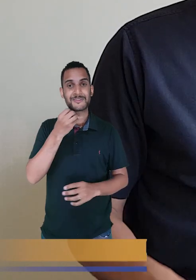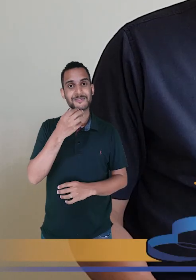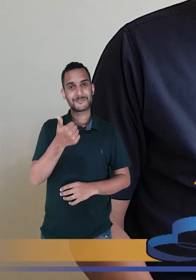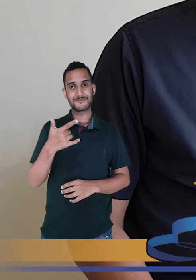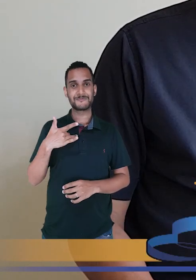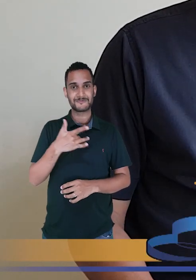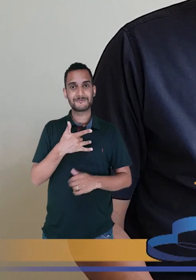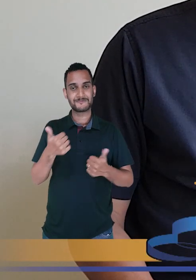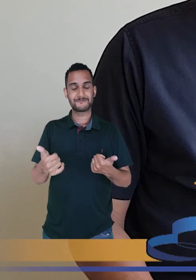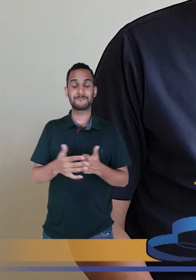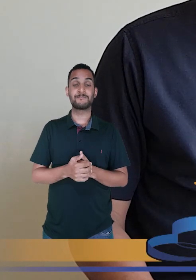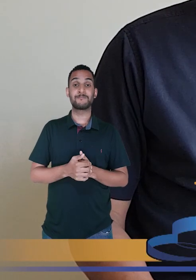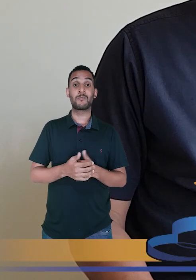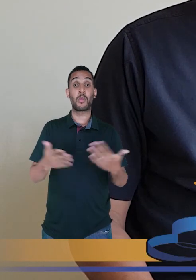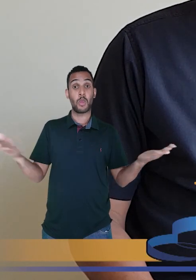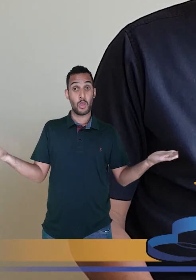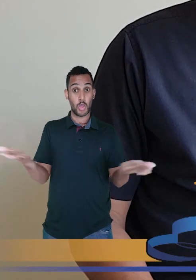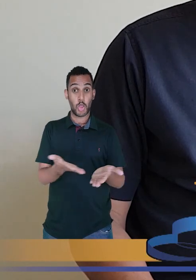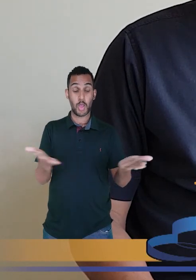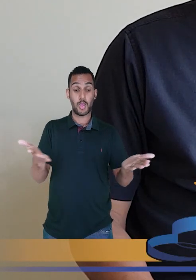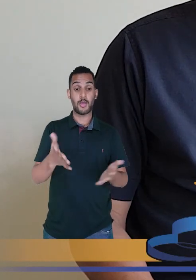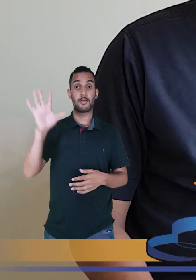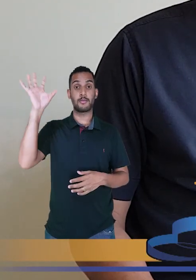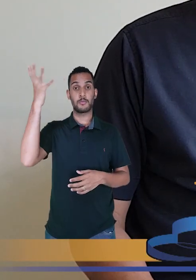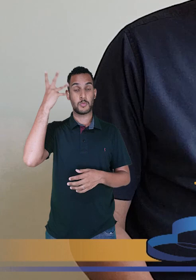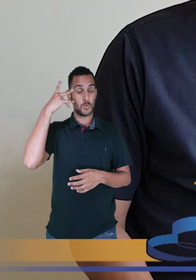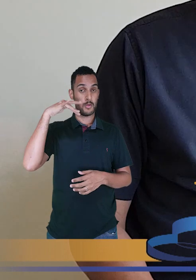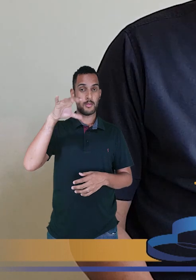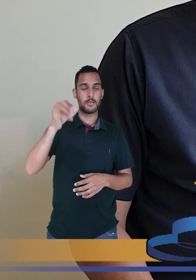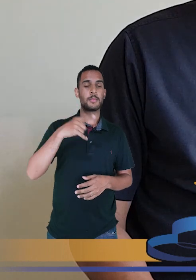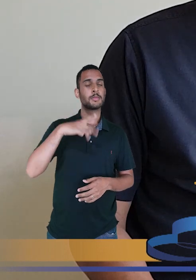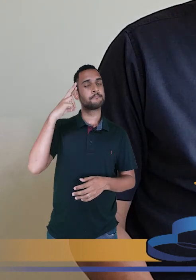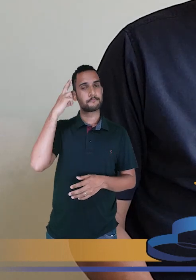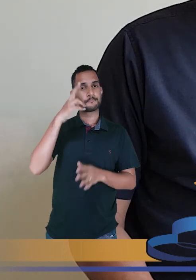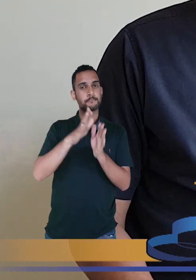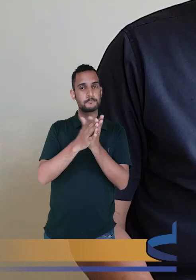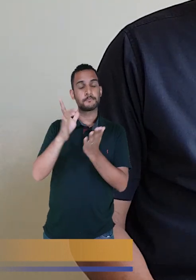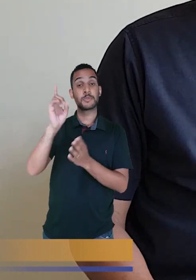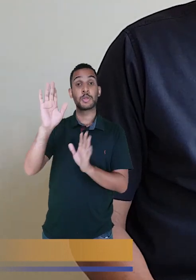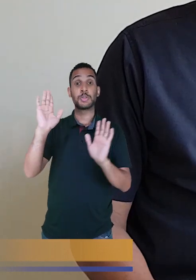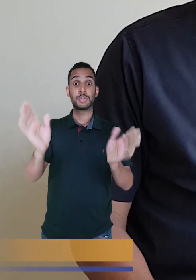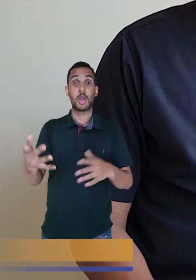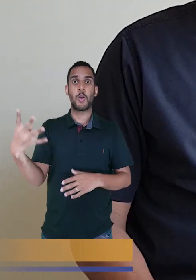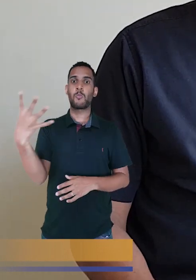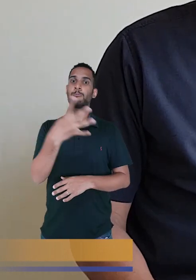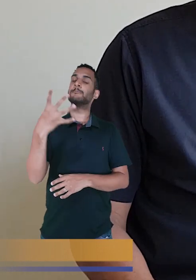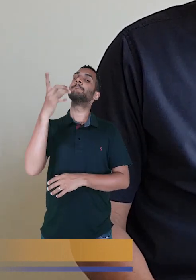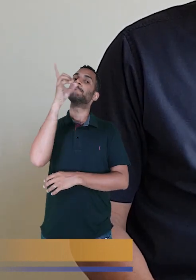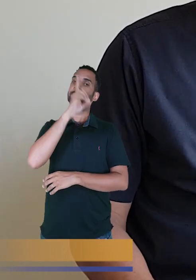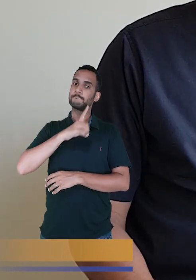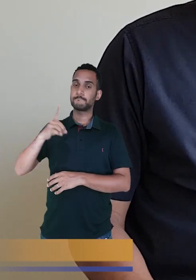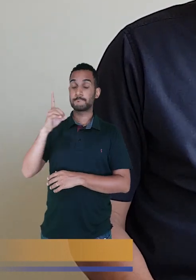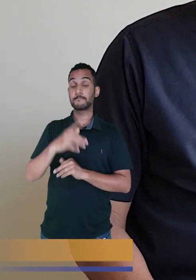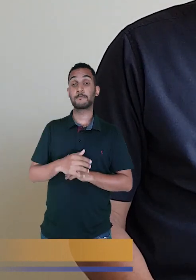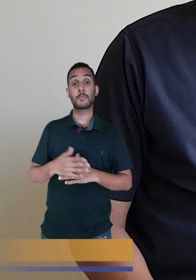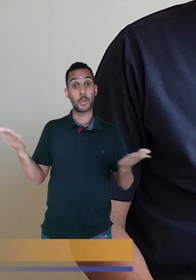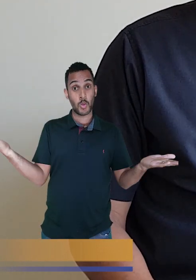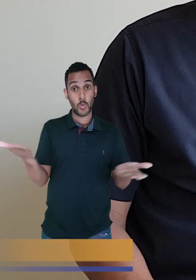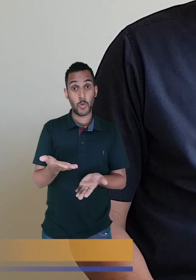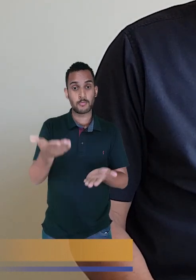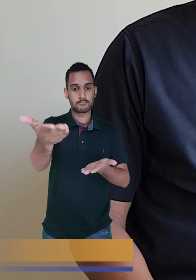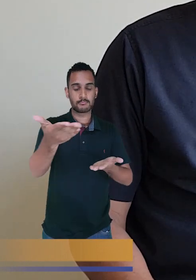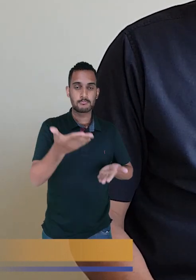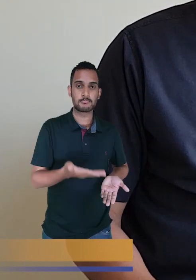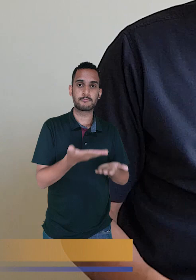Olá, tudo bem? No nosso itinerário quaresmal, na nossa Lexo Divina, e já estamos no quarto domingo. Por isso,